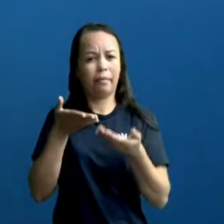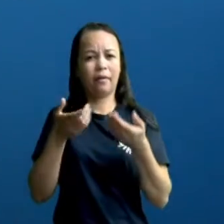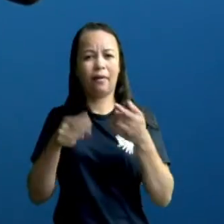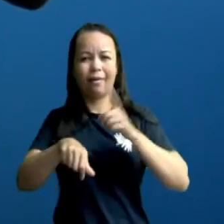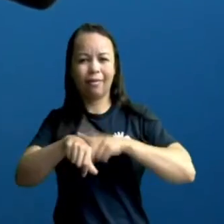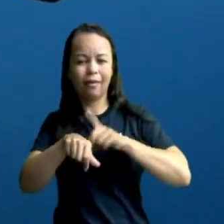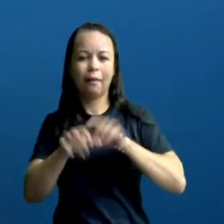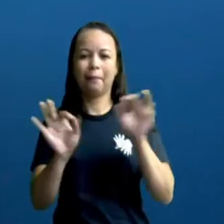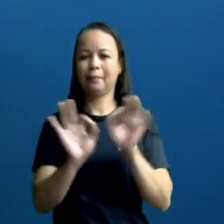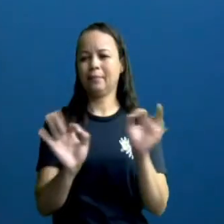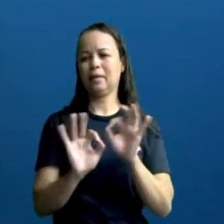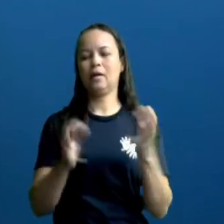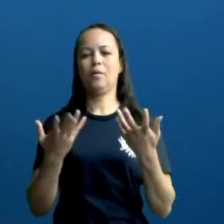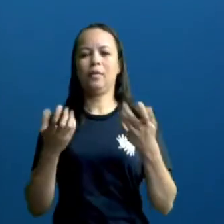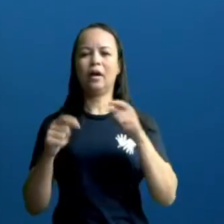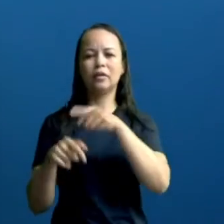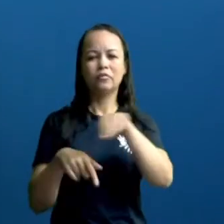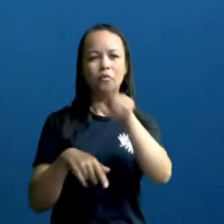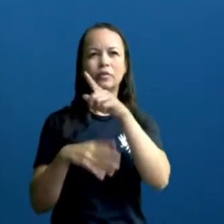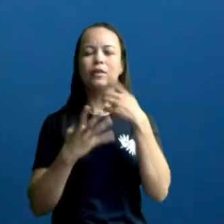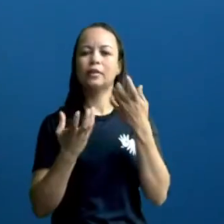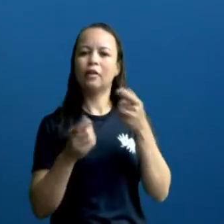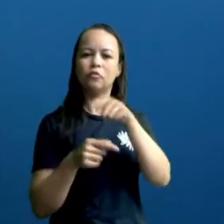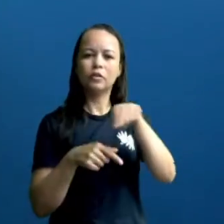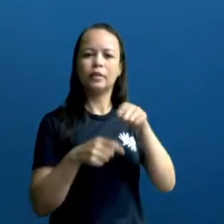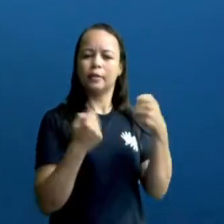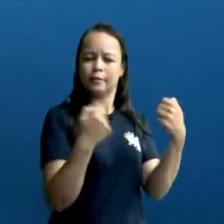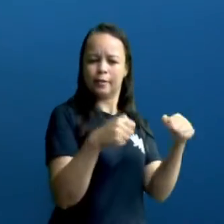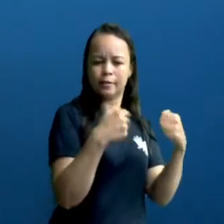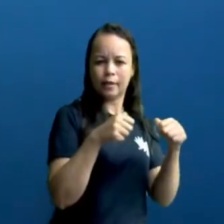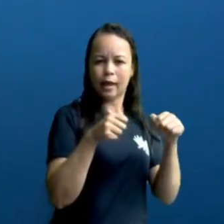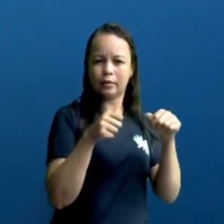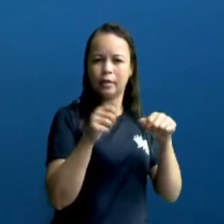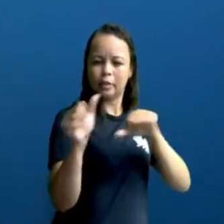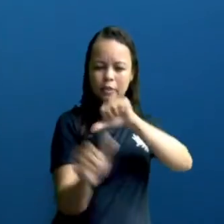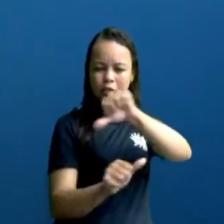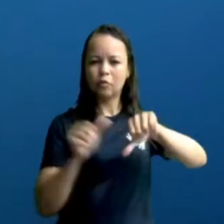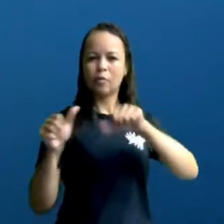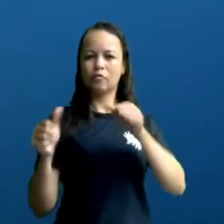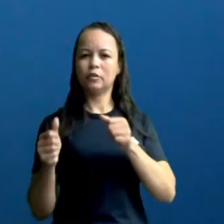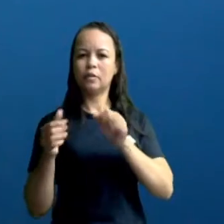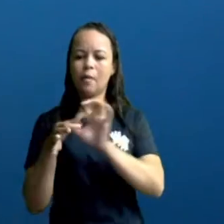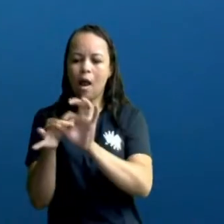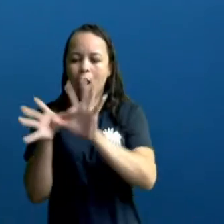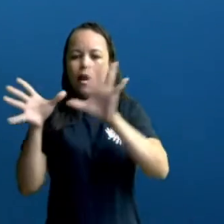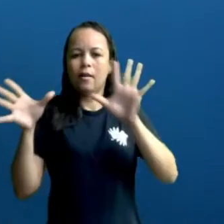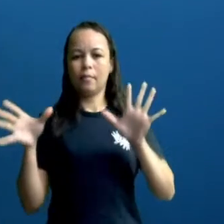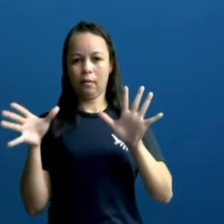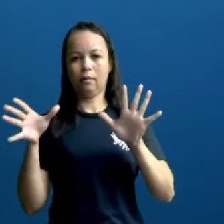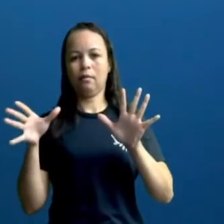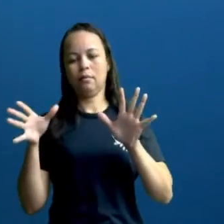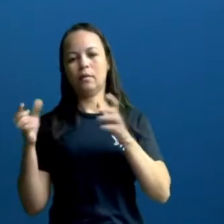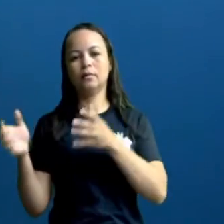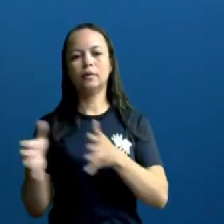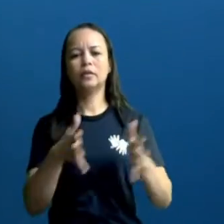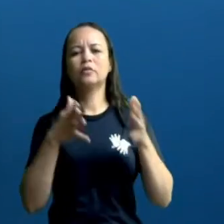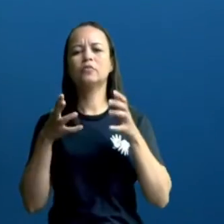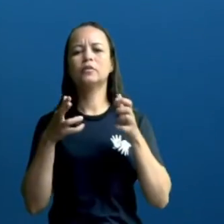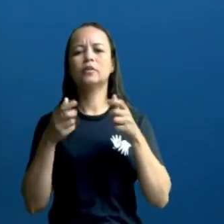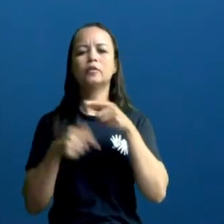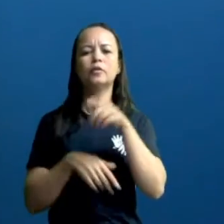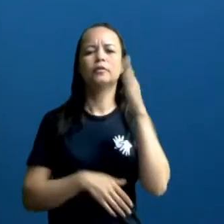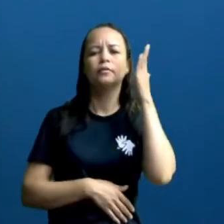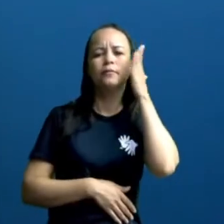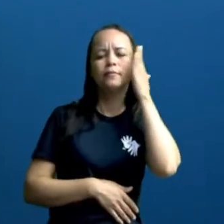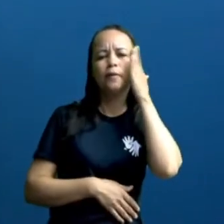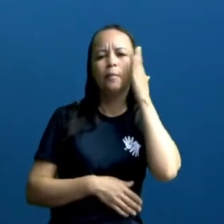possa centralizar, tirar você do reino da necessidade para o reino da liberdade, para que você possa intercambiar com